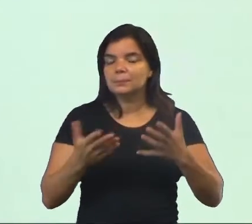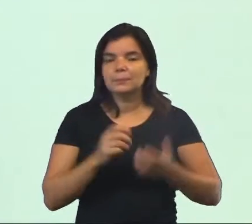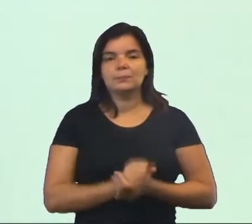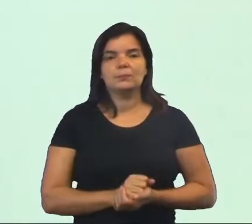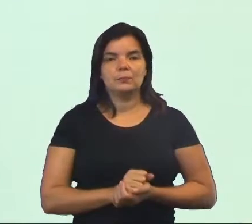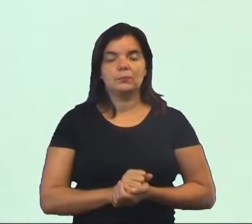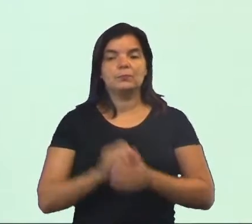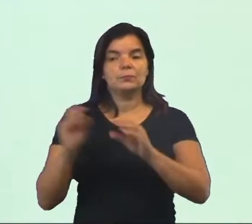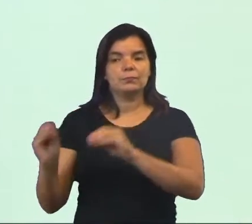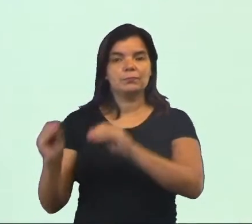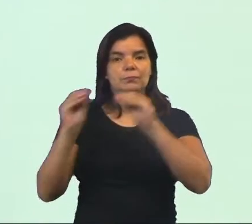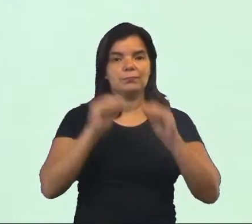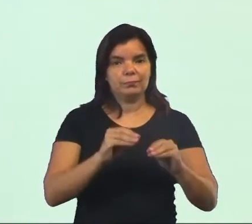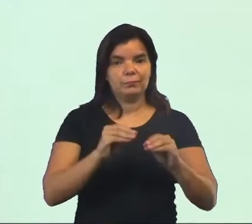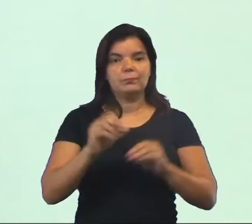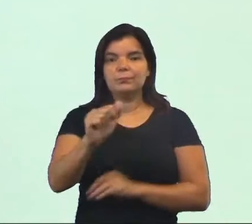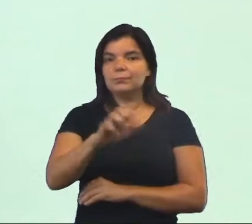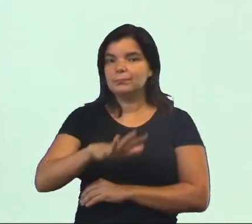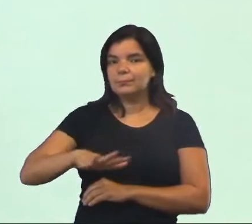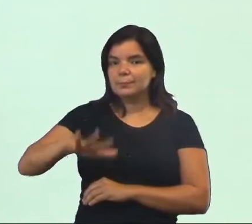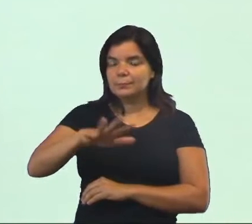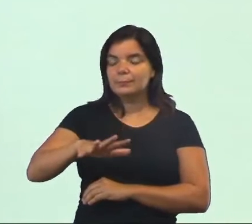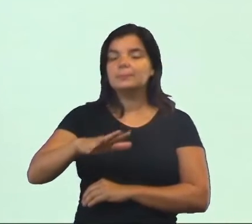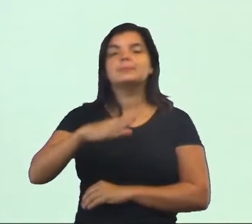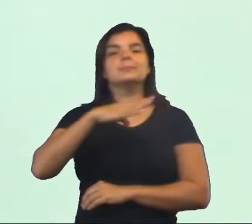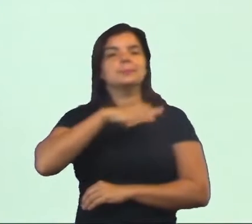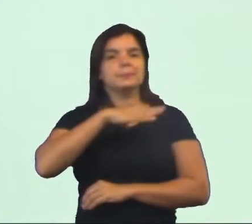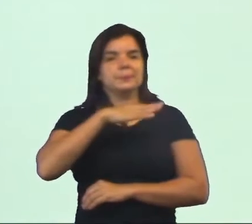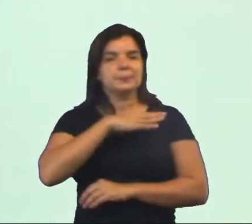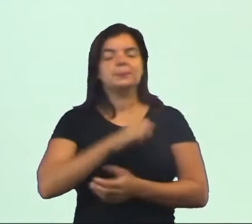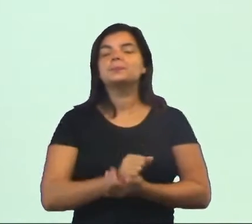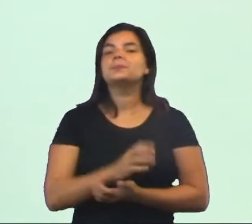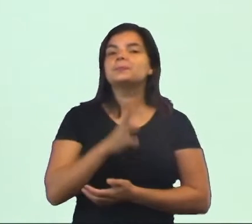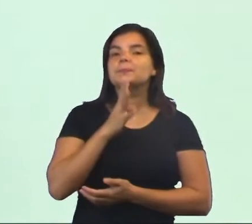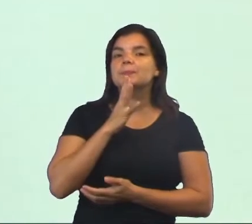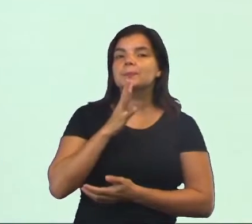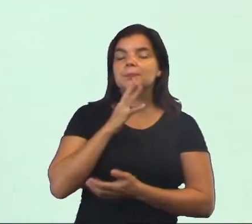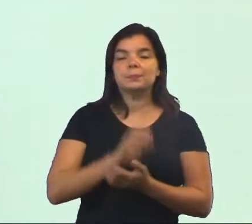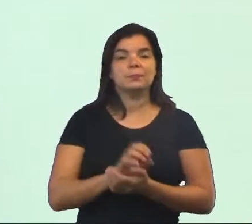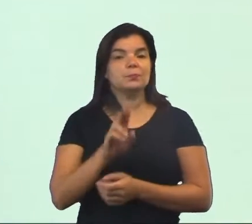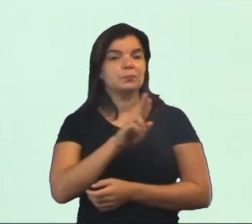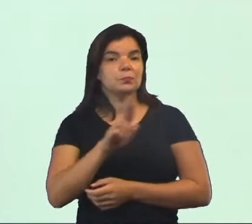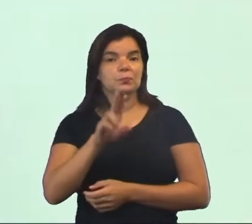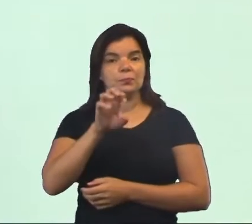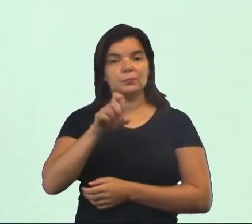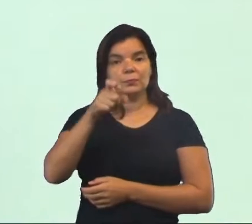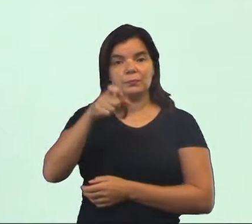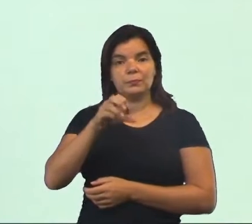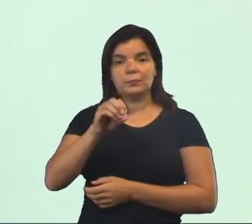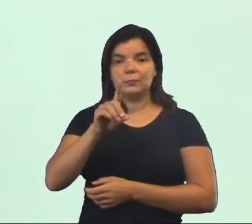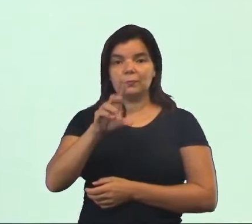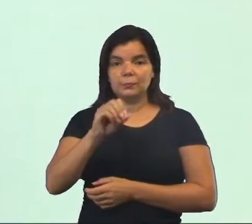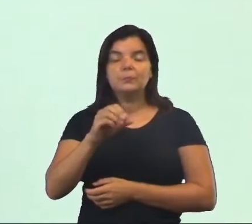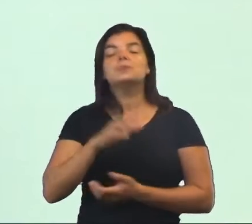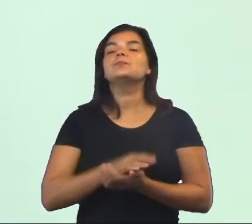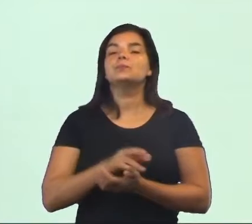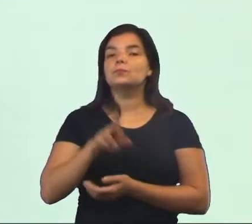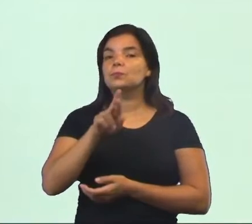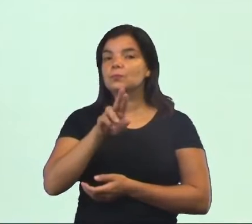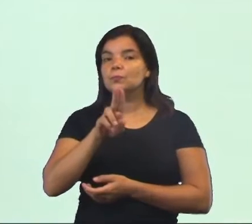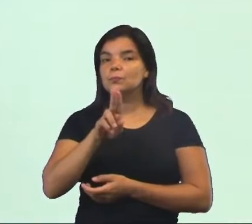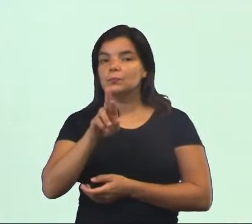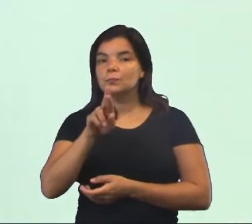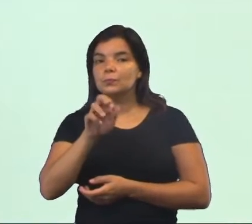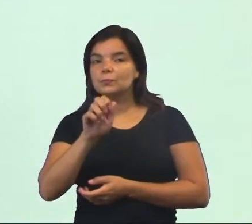fluxo de vinda de pessoas do campo à cidade? É conhecido como o êxodo rural. Muito bem, parabéns! E nós vimos